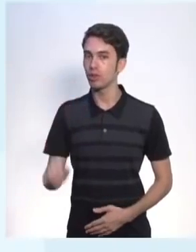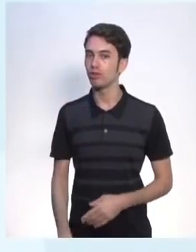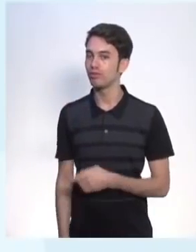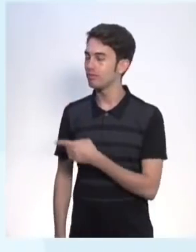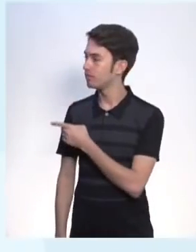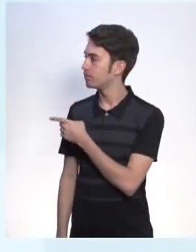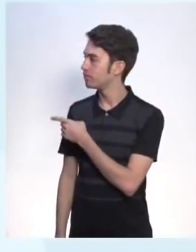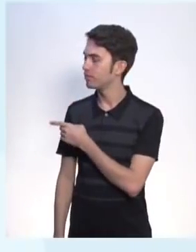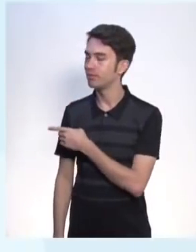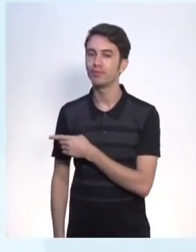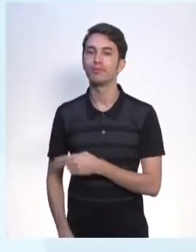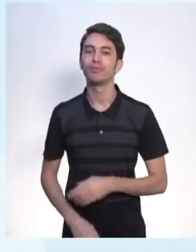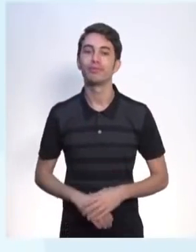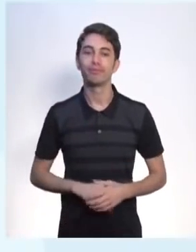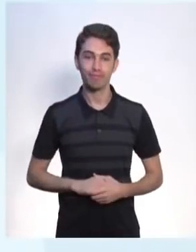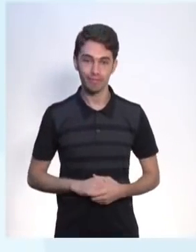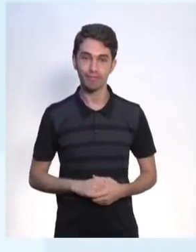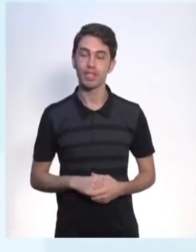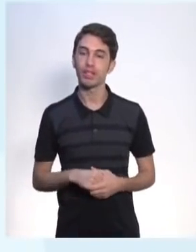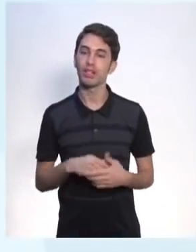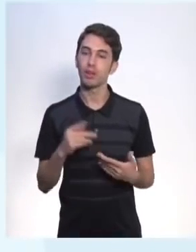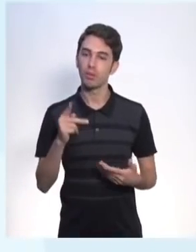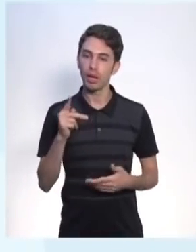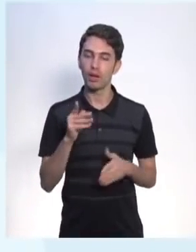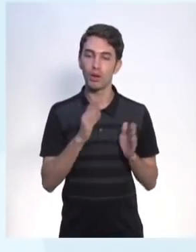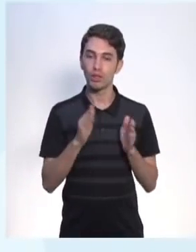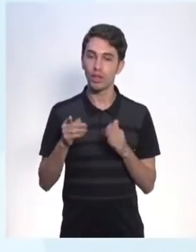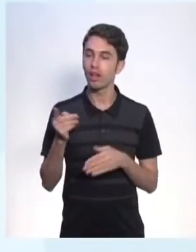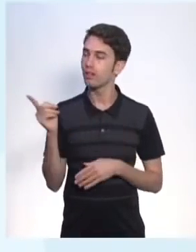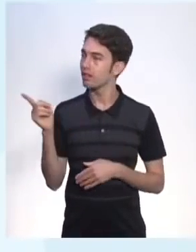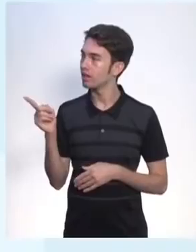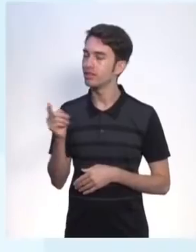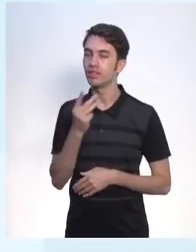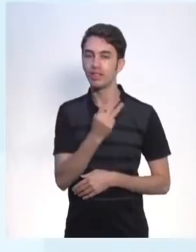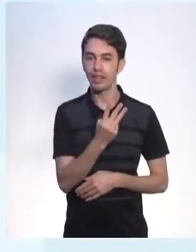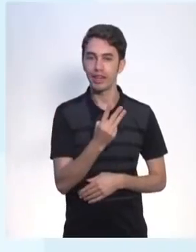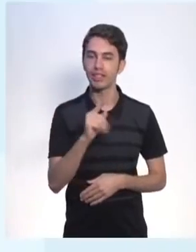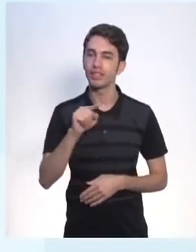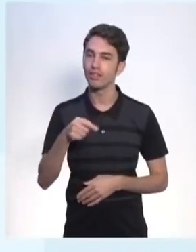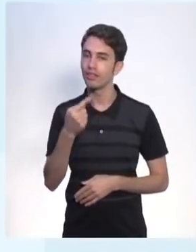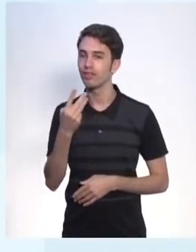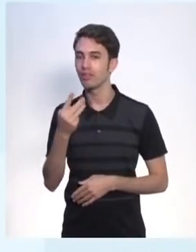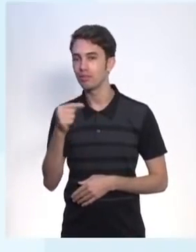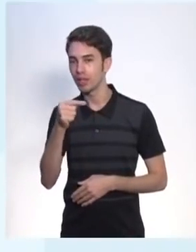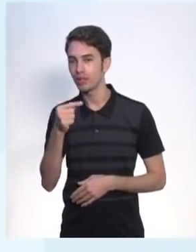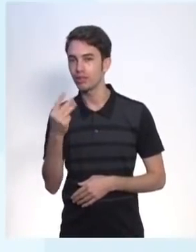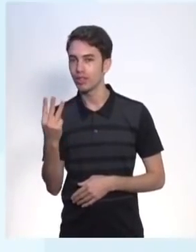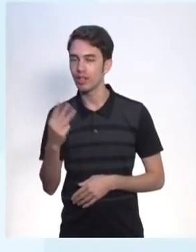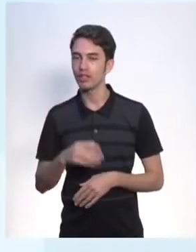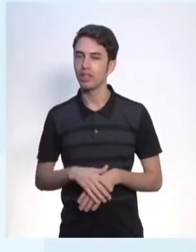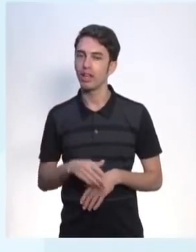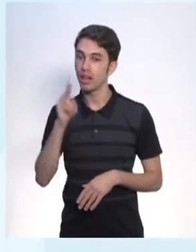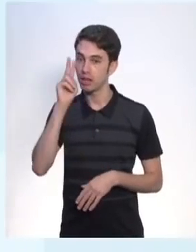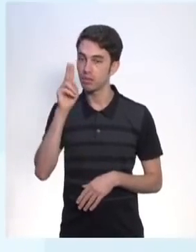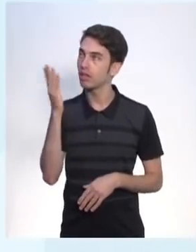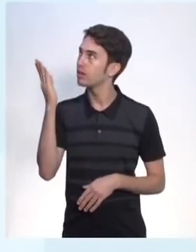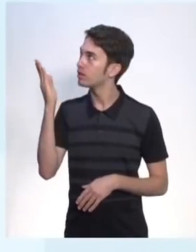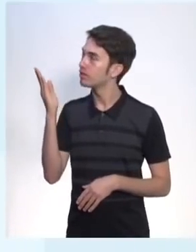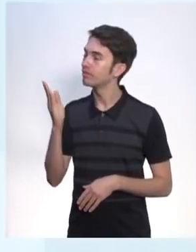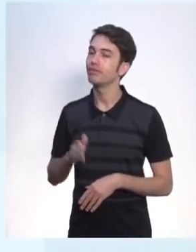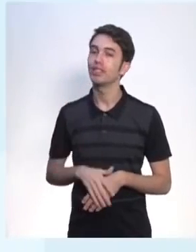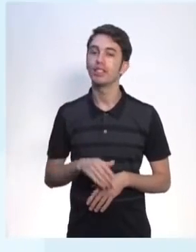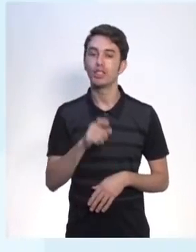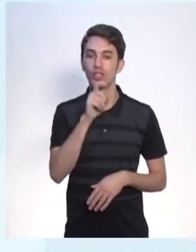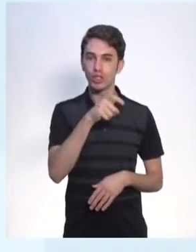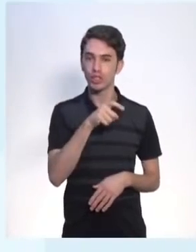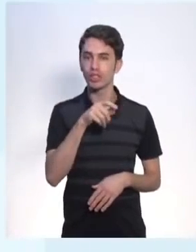aqui do y. Então, par ordenado, 3 e menos 3. Lembrando, né? Sempre como colocamos, x